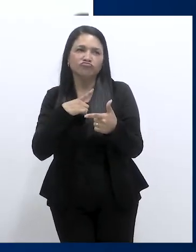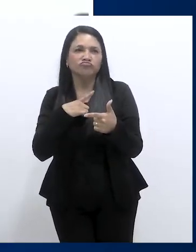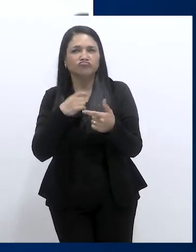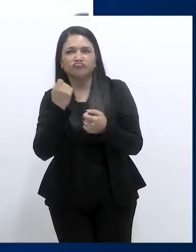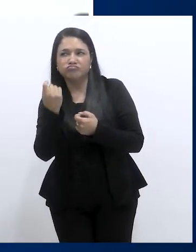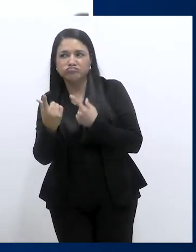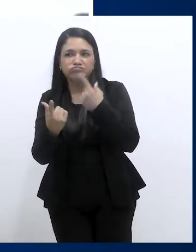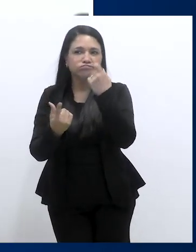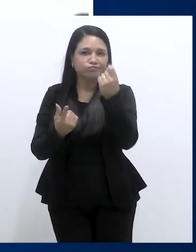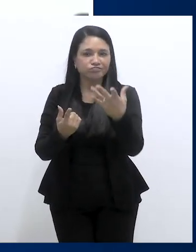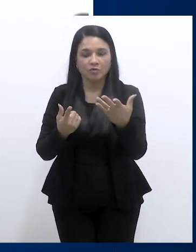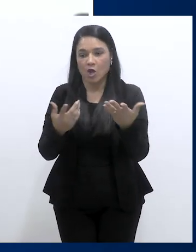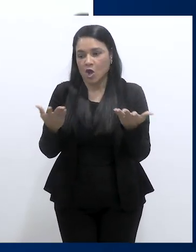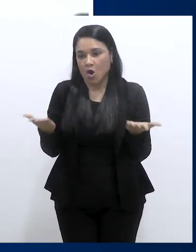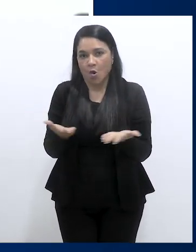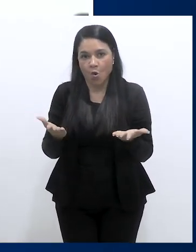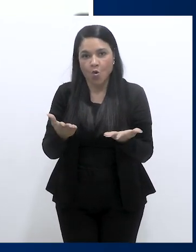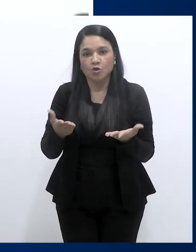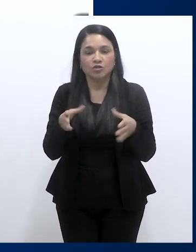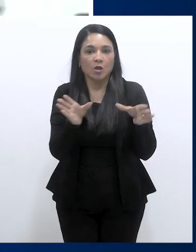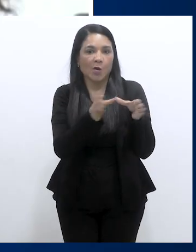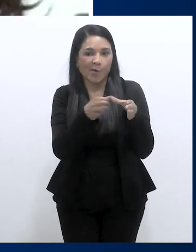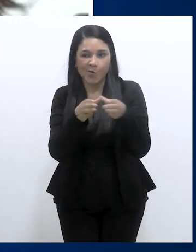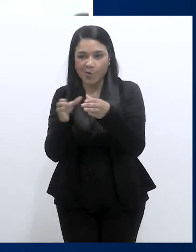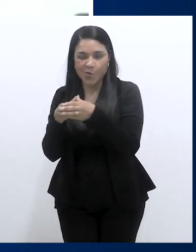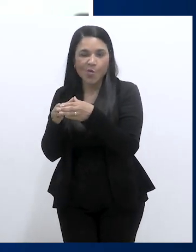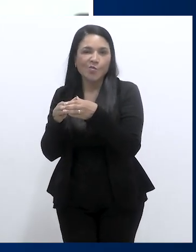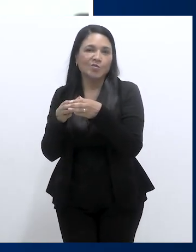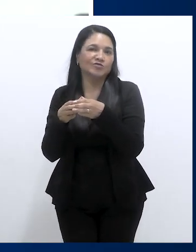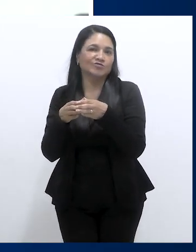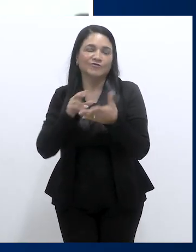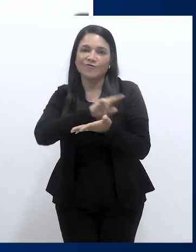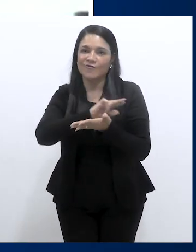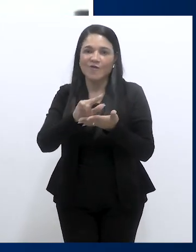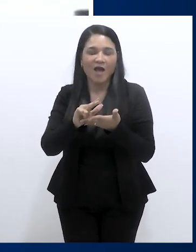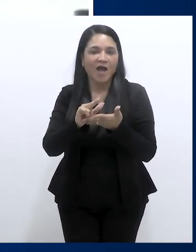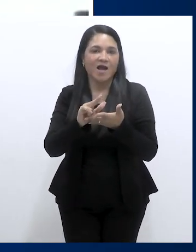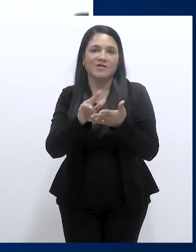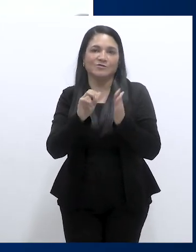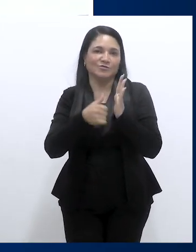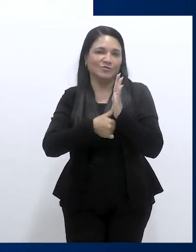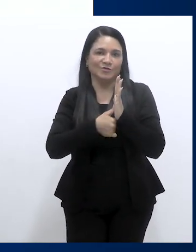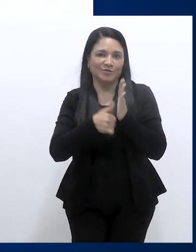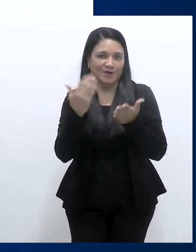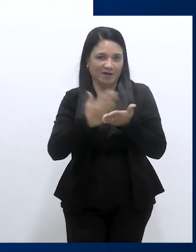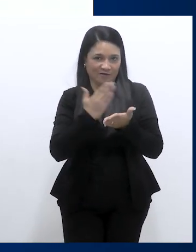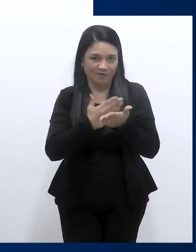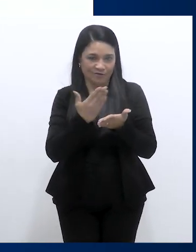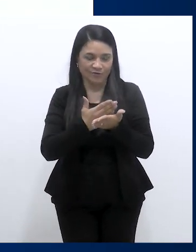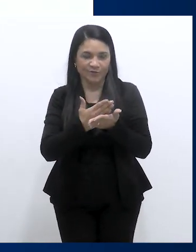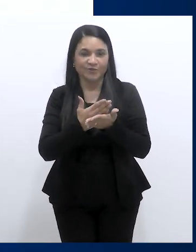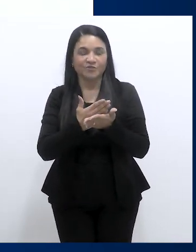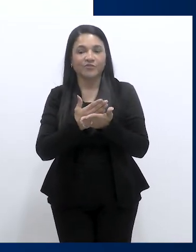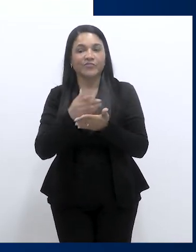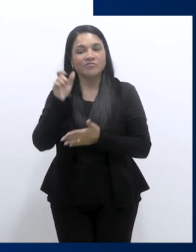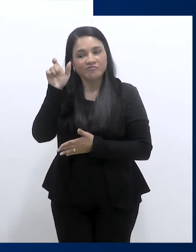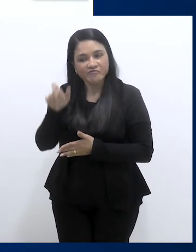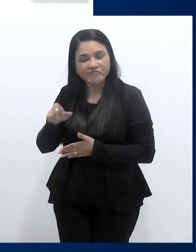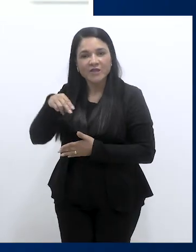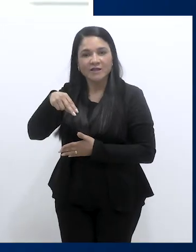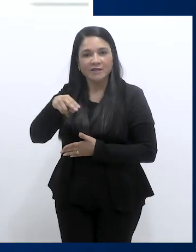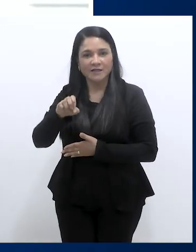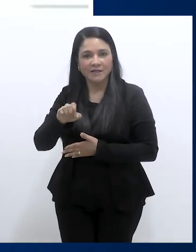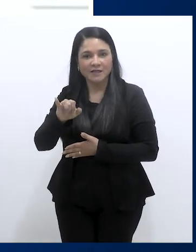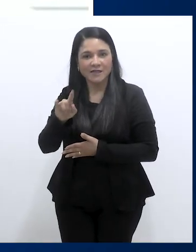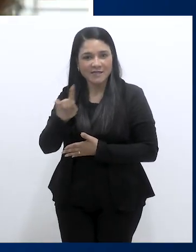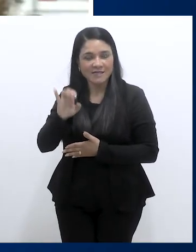mas não era como hoje, que tem bastante, em livrarias, em clubes, etc. Então, ela resolveu fazer